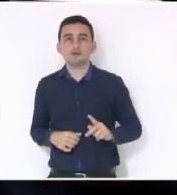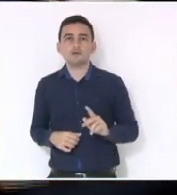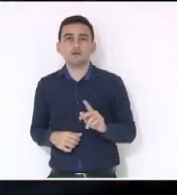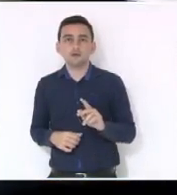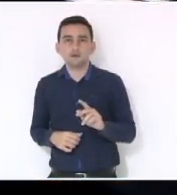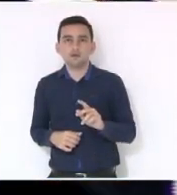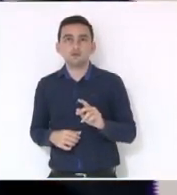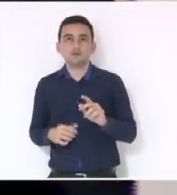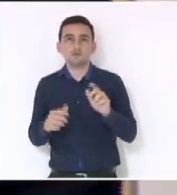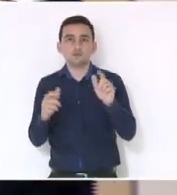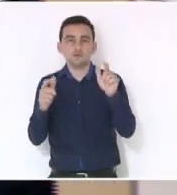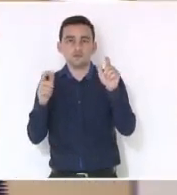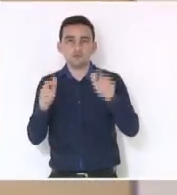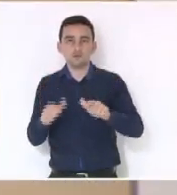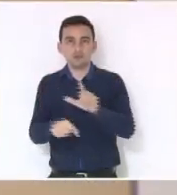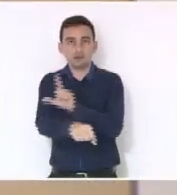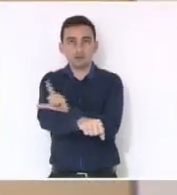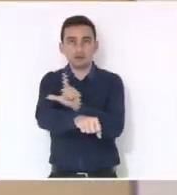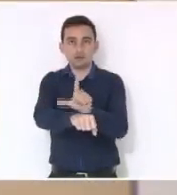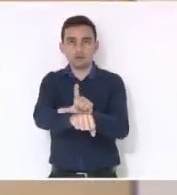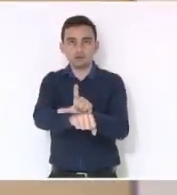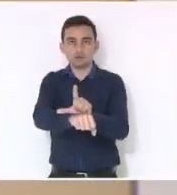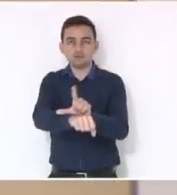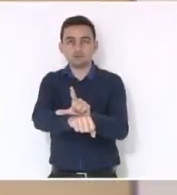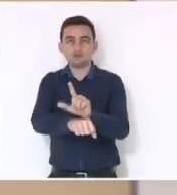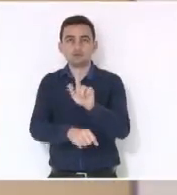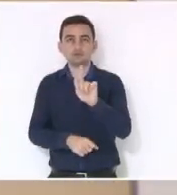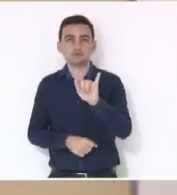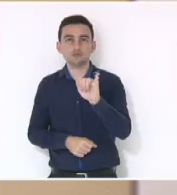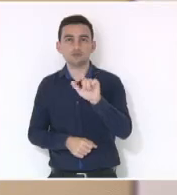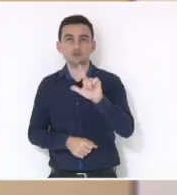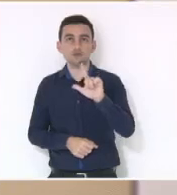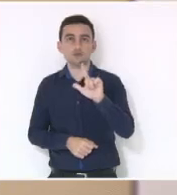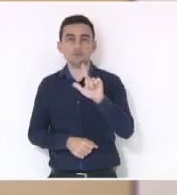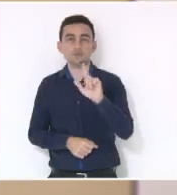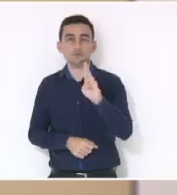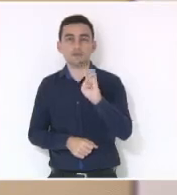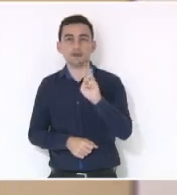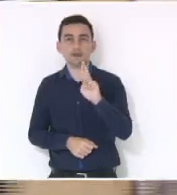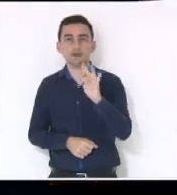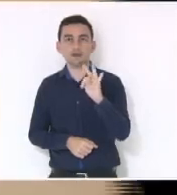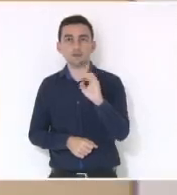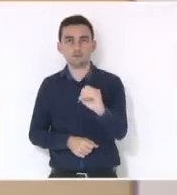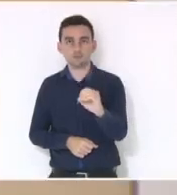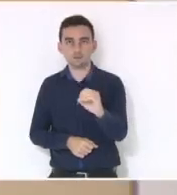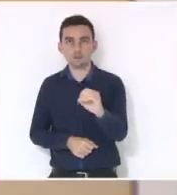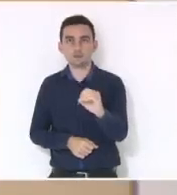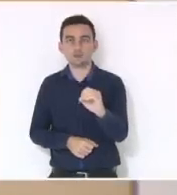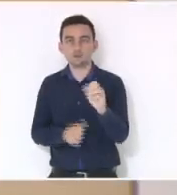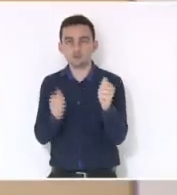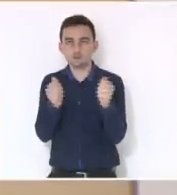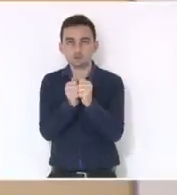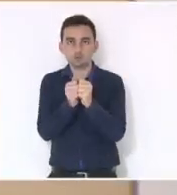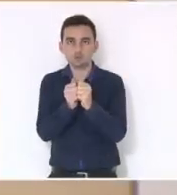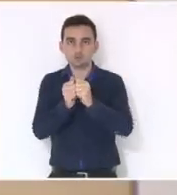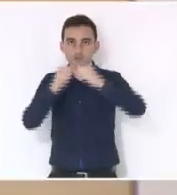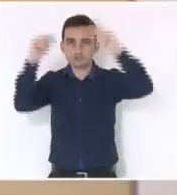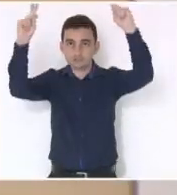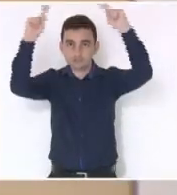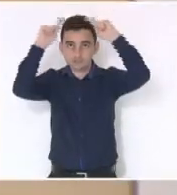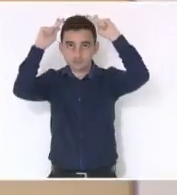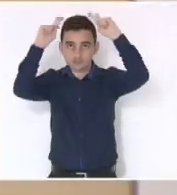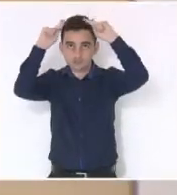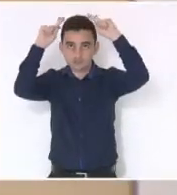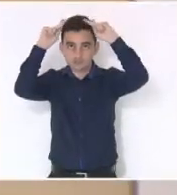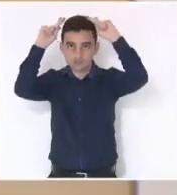o senhor Gilberto Roncone, juntamente com a Rainha e Princesas, possam fazer aqui, por um